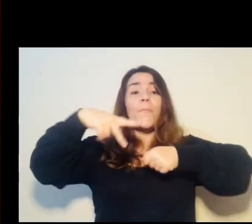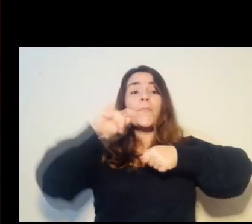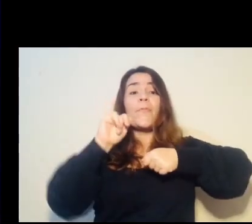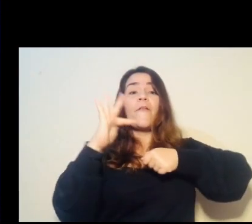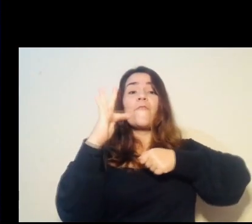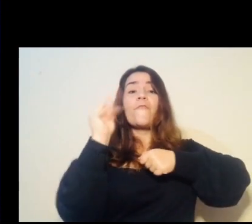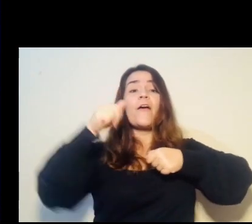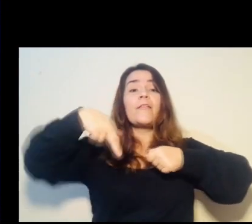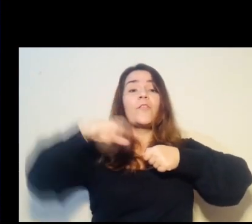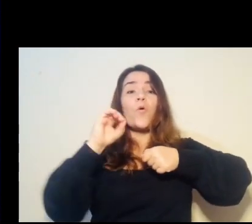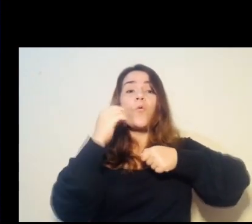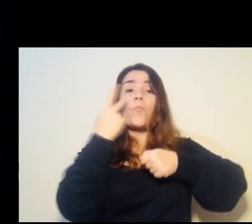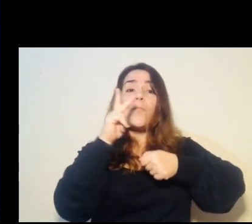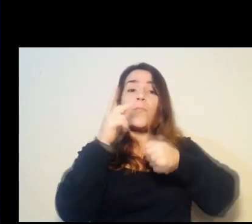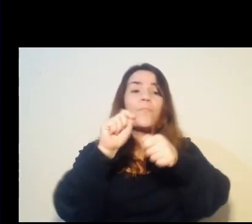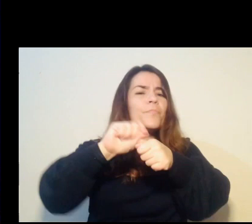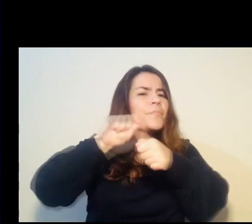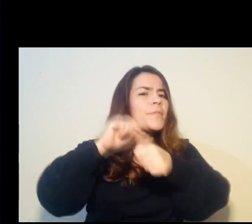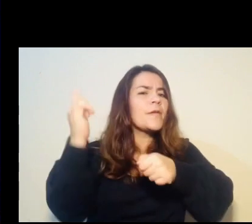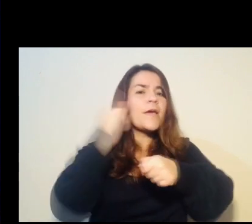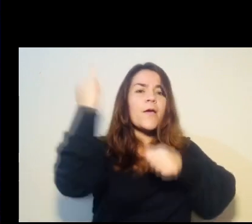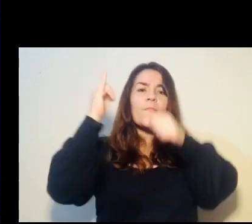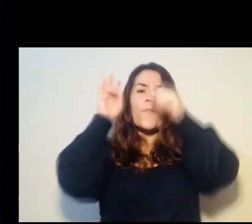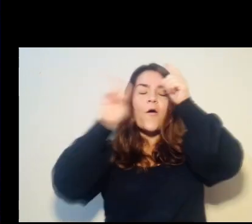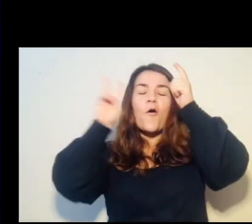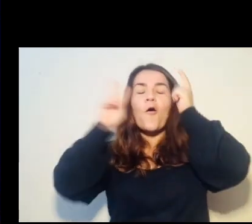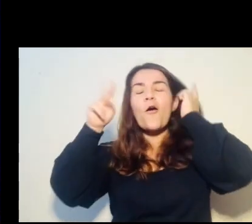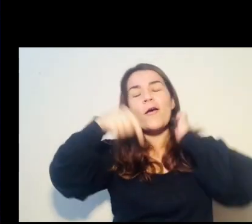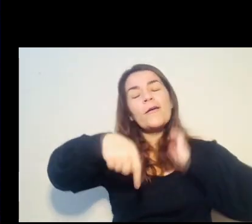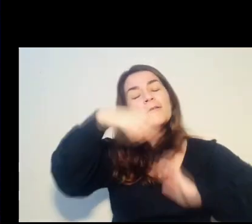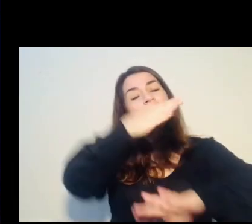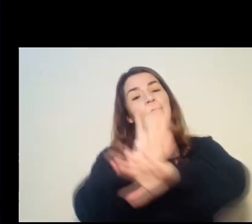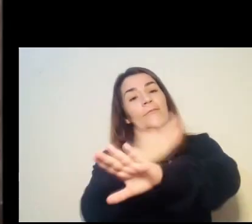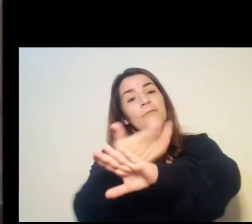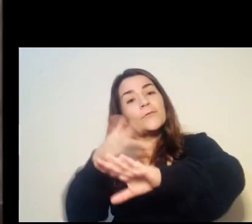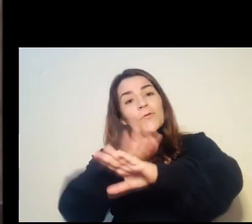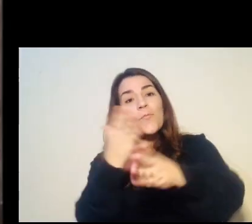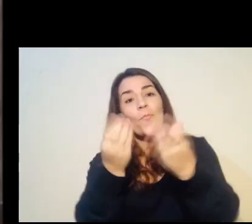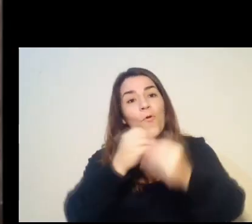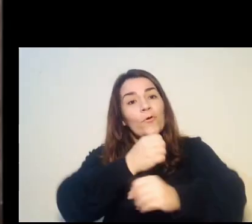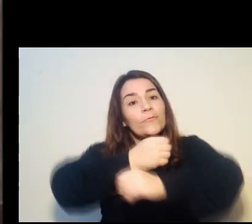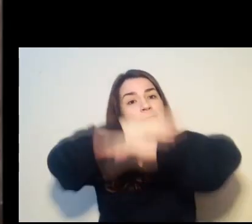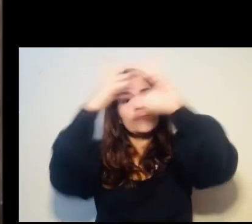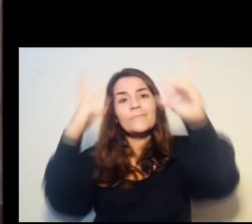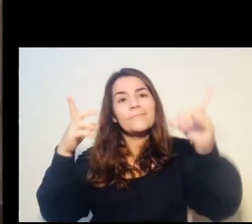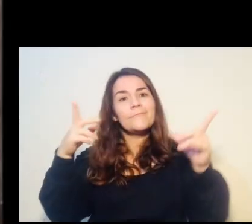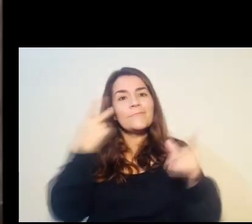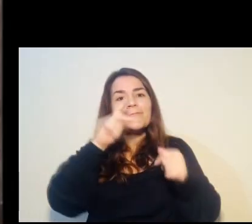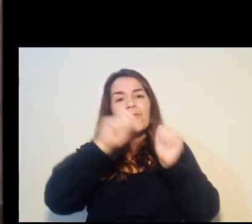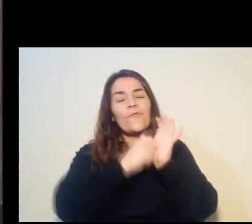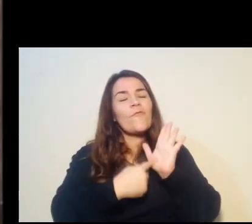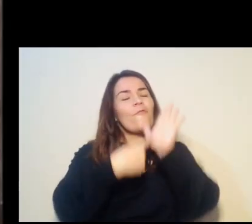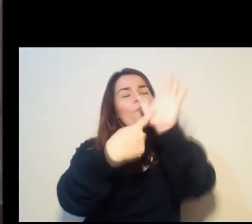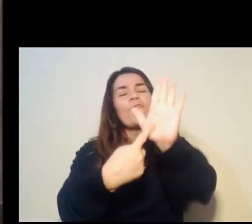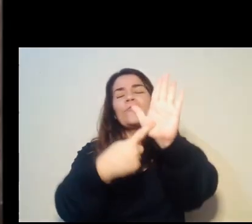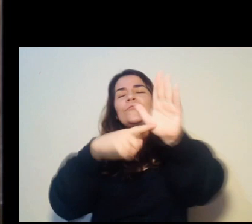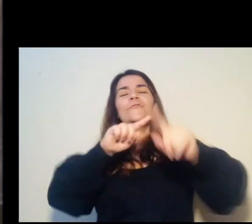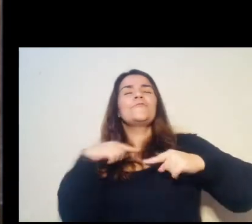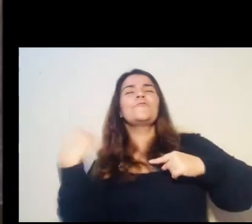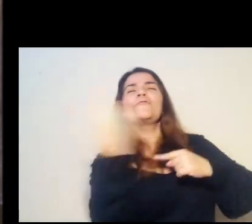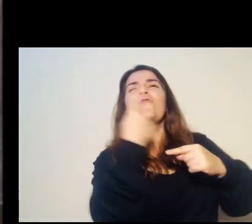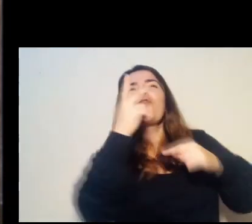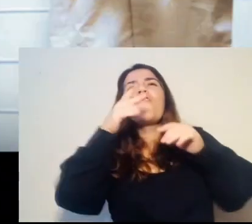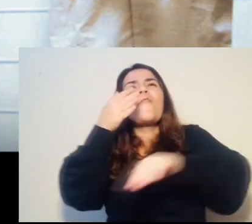bandas de pífano. Sua importância na história do instrumento é muito grande, tendo gravado